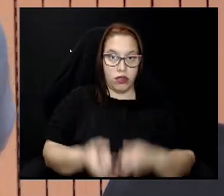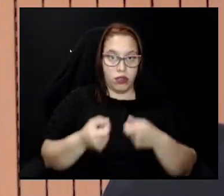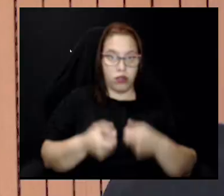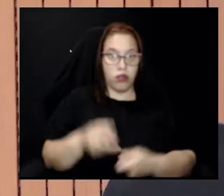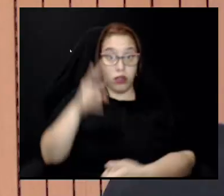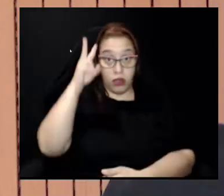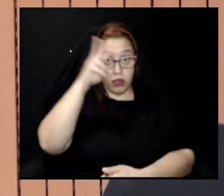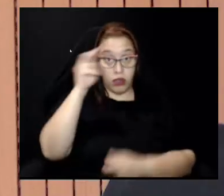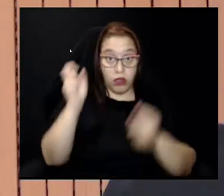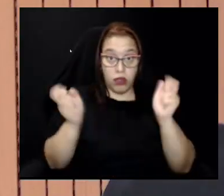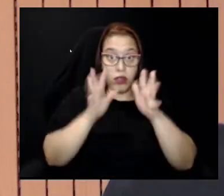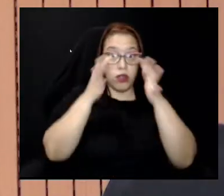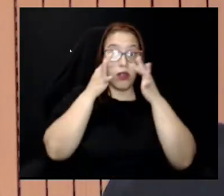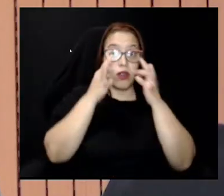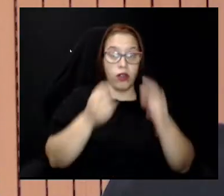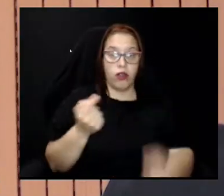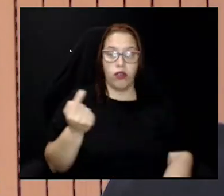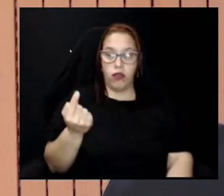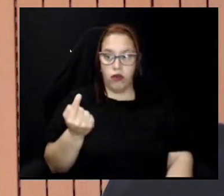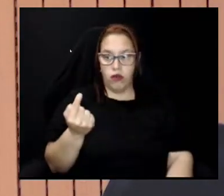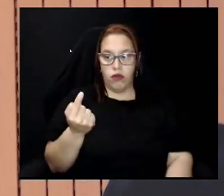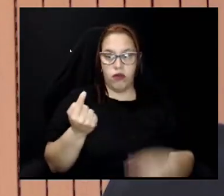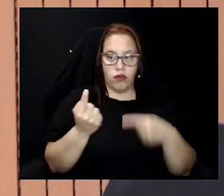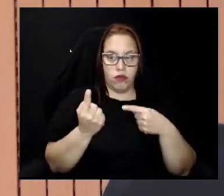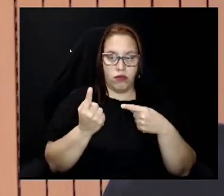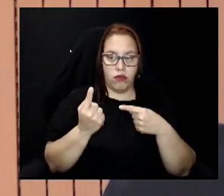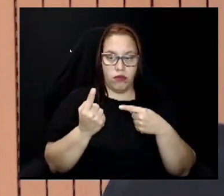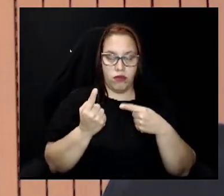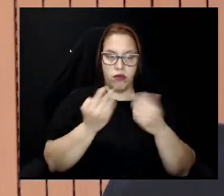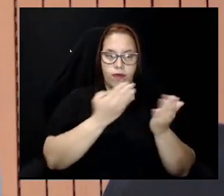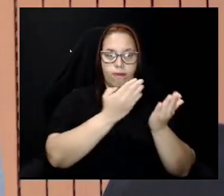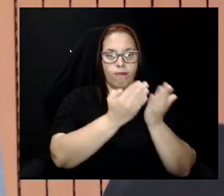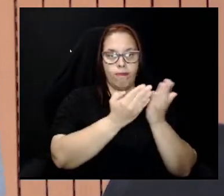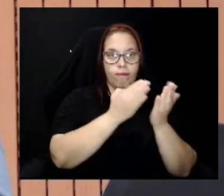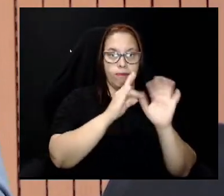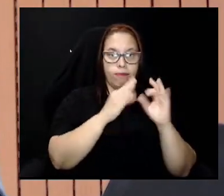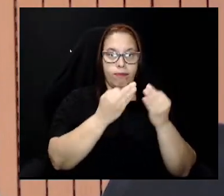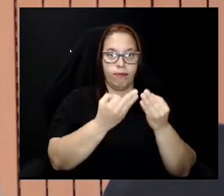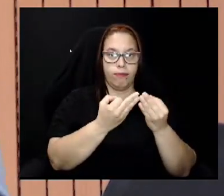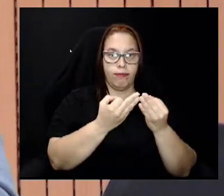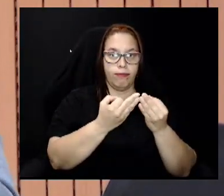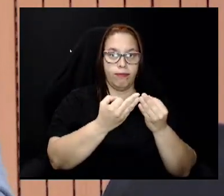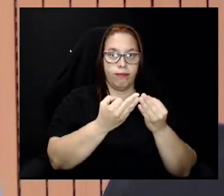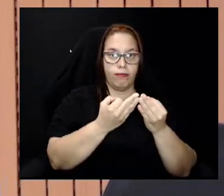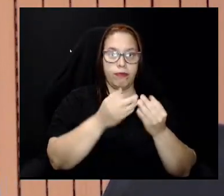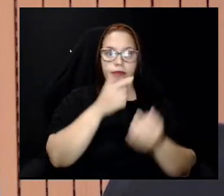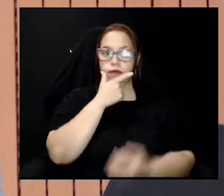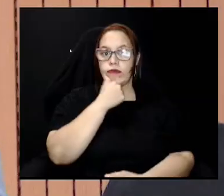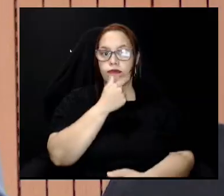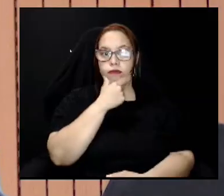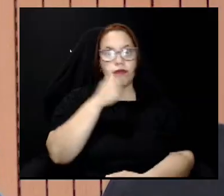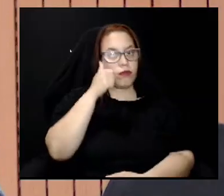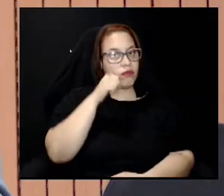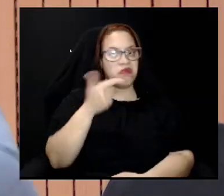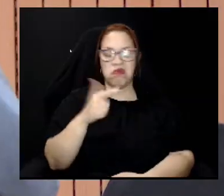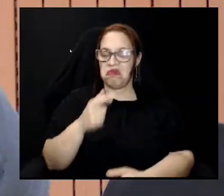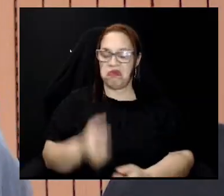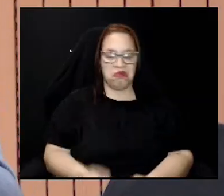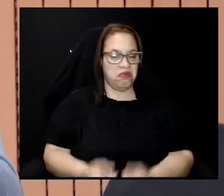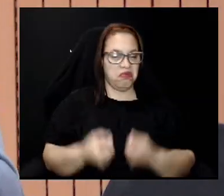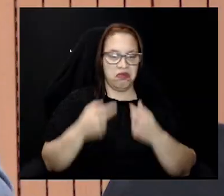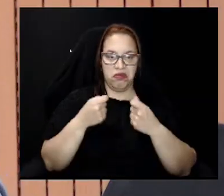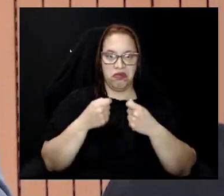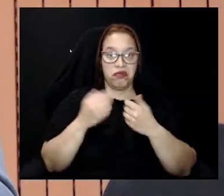atenção do indivíduo. E, em paralelo, a história familiar. Existem muitos homens e mulheres que não têm câncer, que são, inclusive,